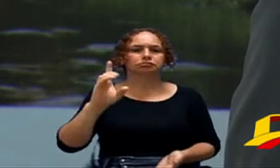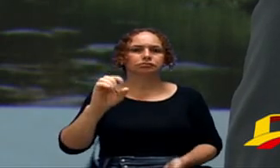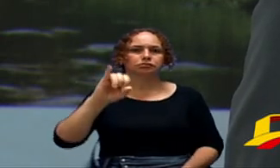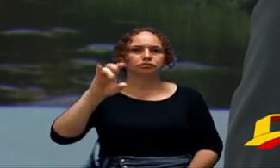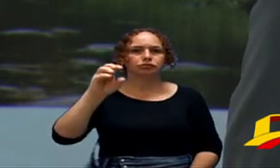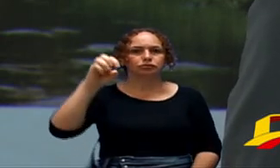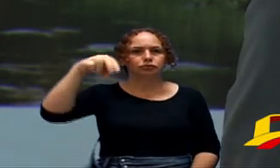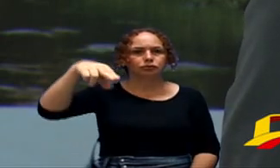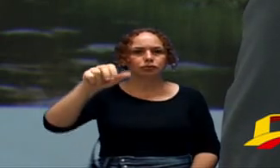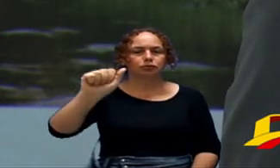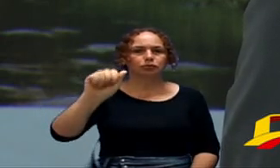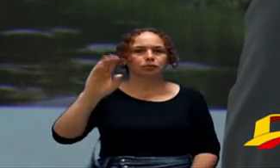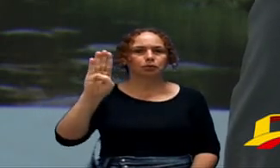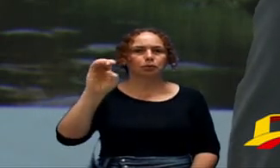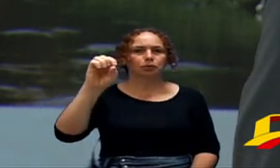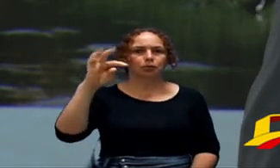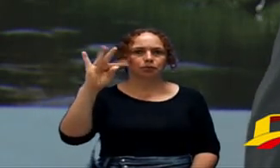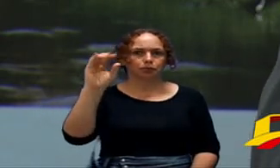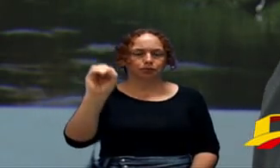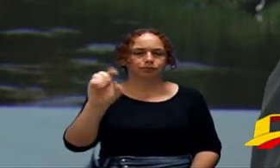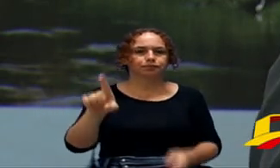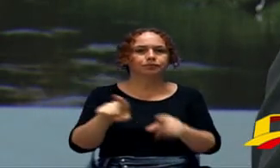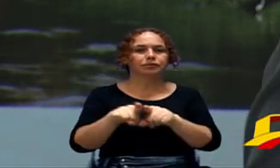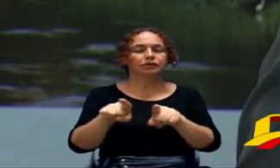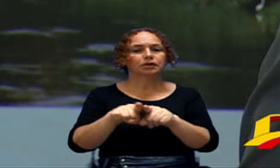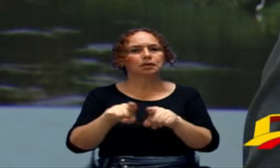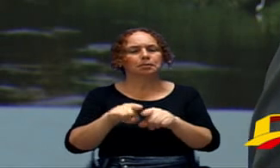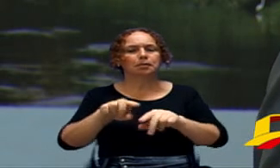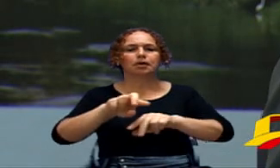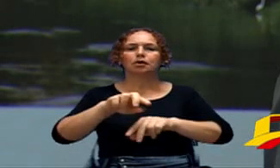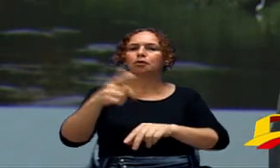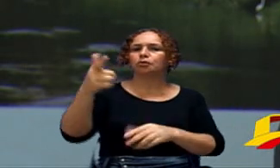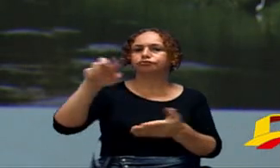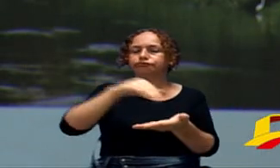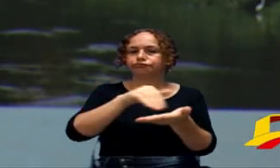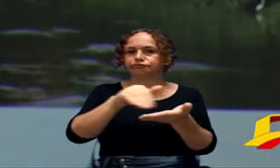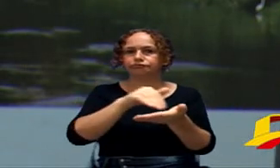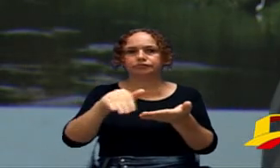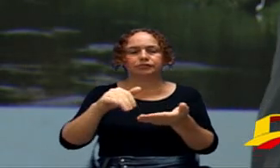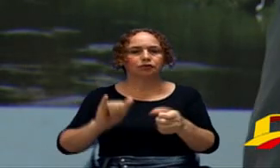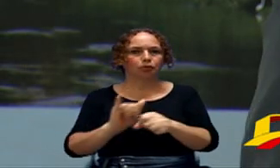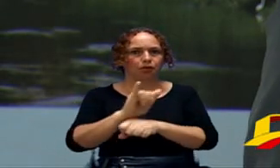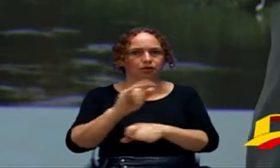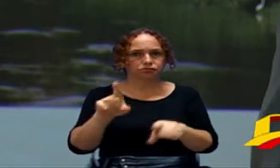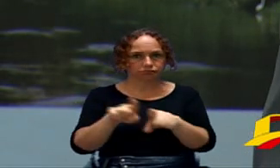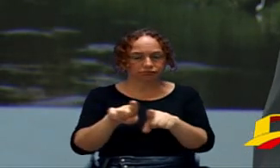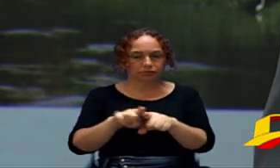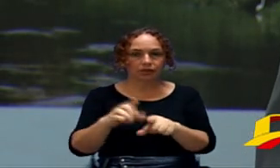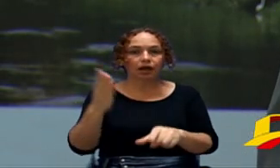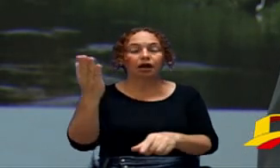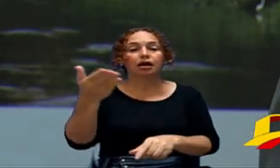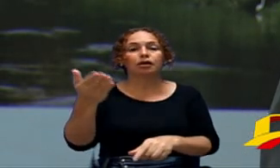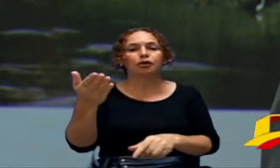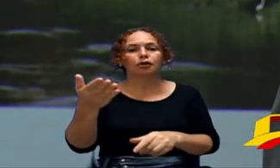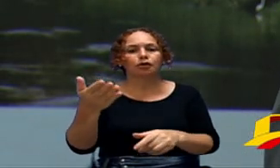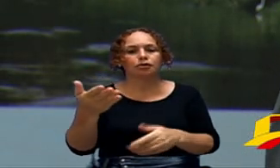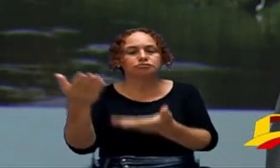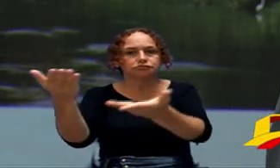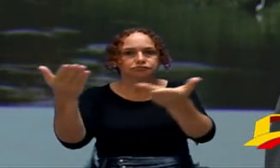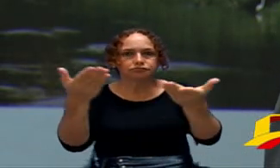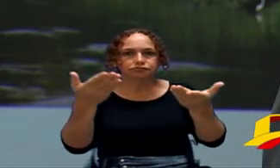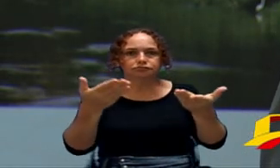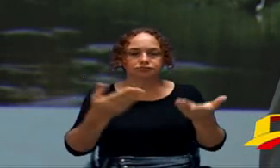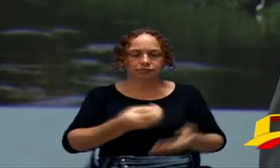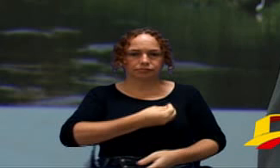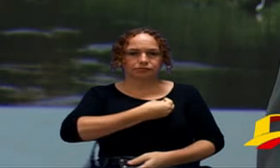Fábio Mascarenhas, secretário de Comunicação Institucional. Neste momento, nós gostaríamos de chamar também ao plenário o senhor Renato